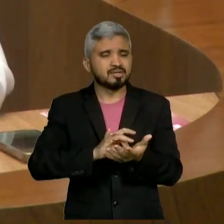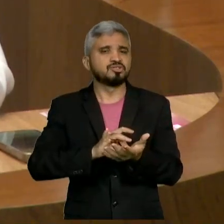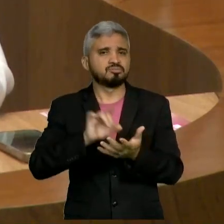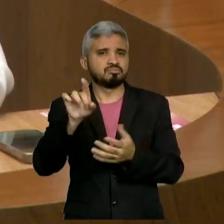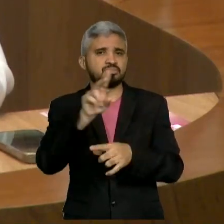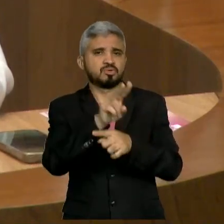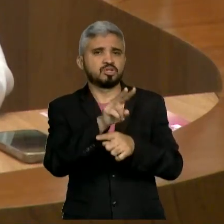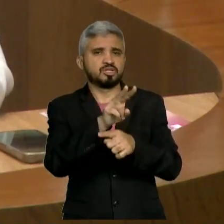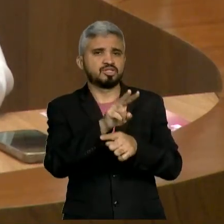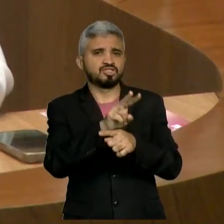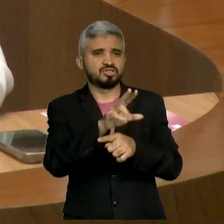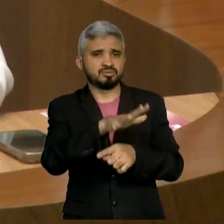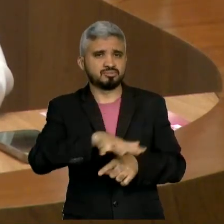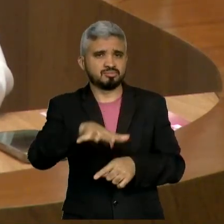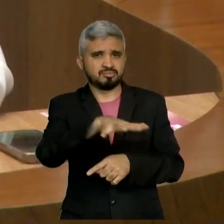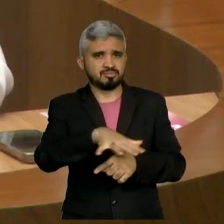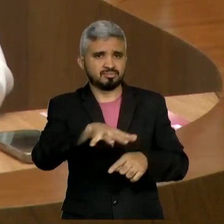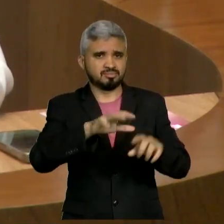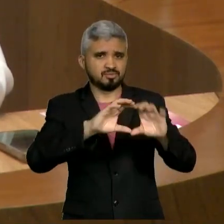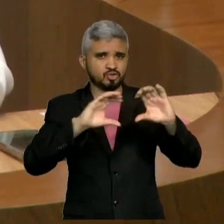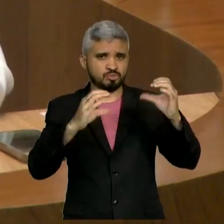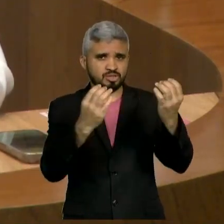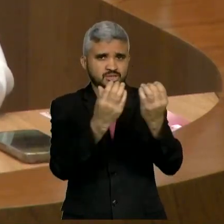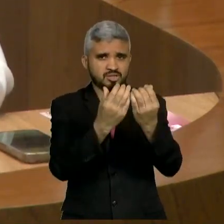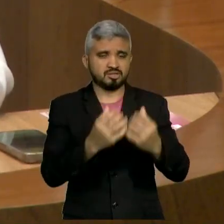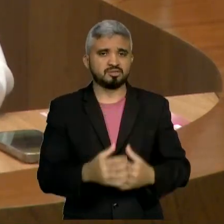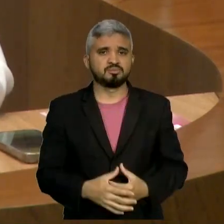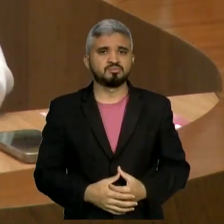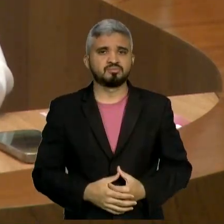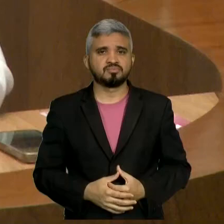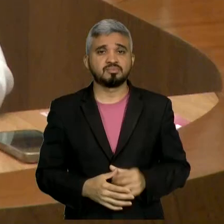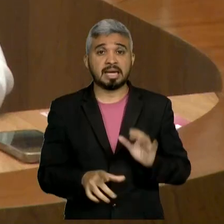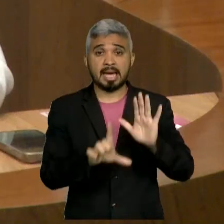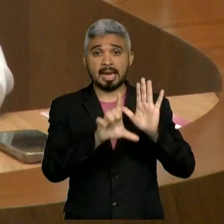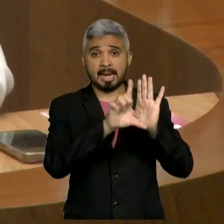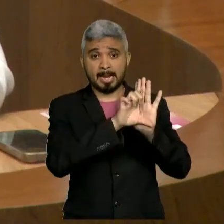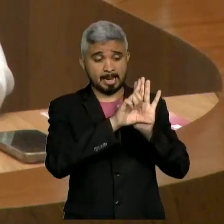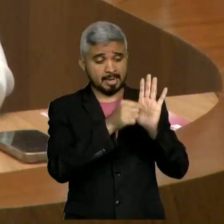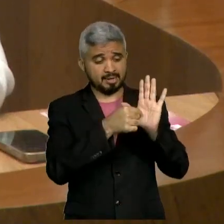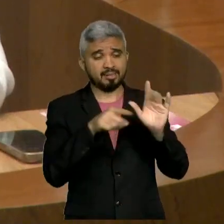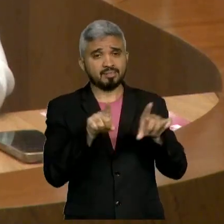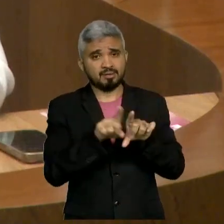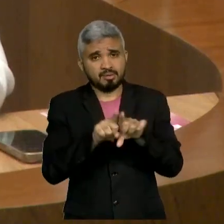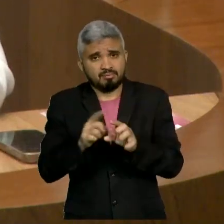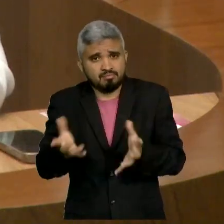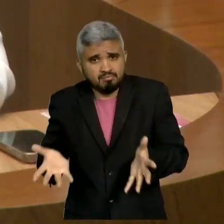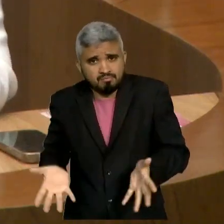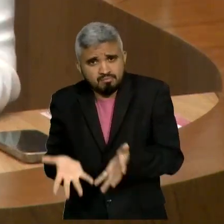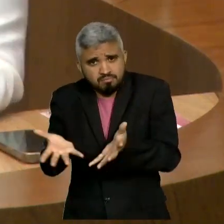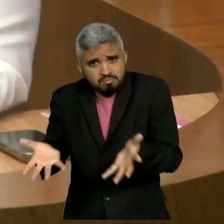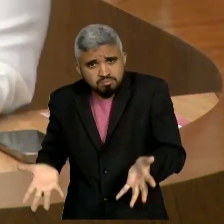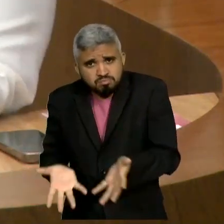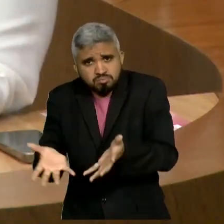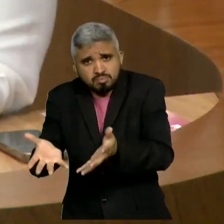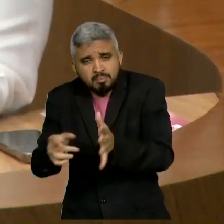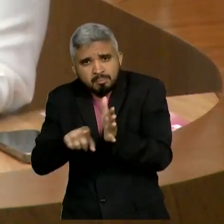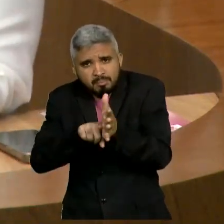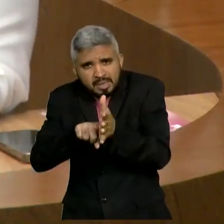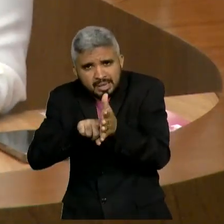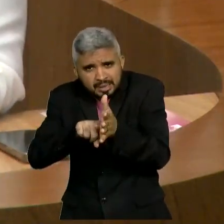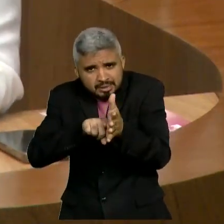comunidade. Além de promover a pesquisa, a educação ambiental vai estimular o ecoturismo e o